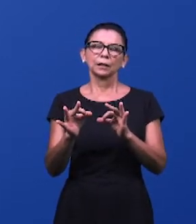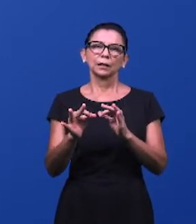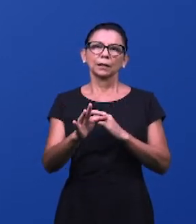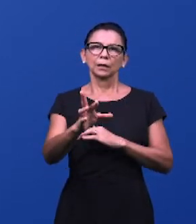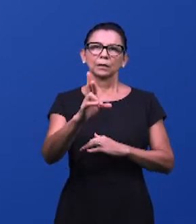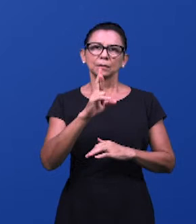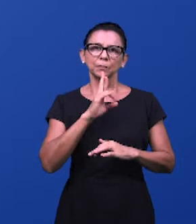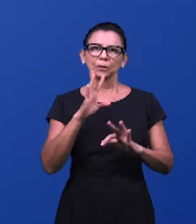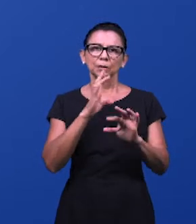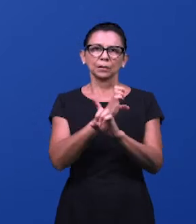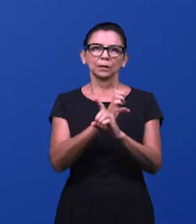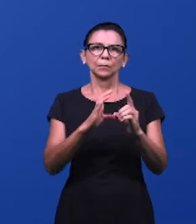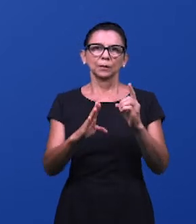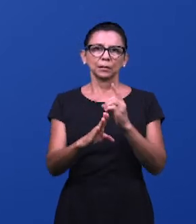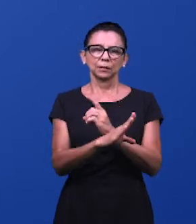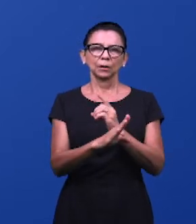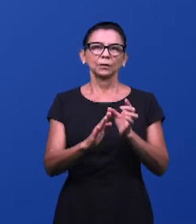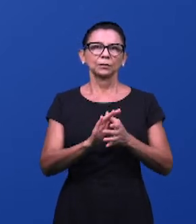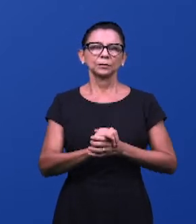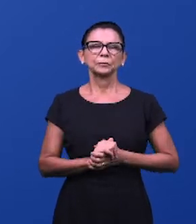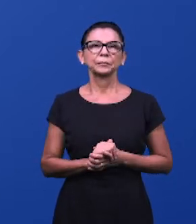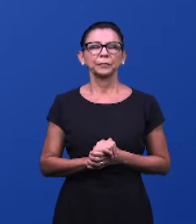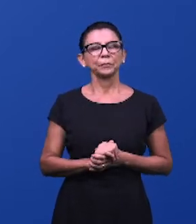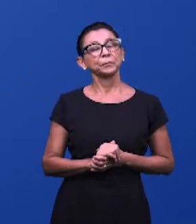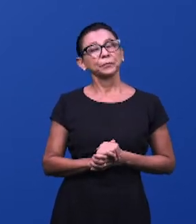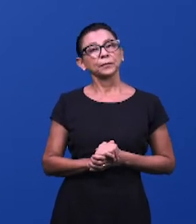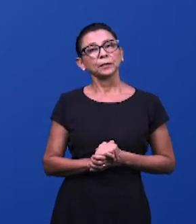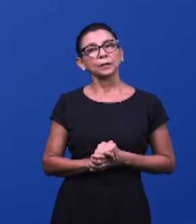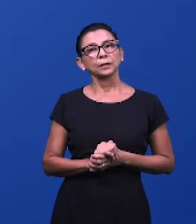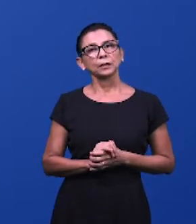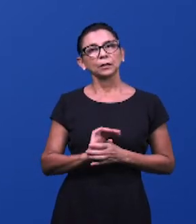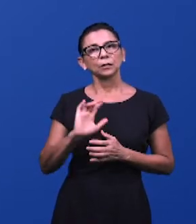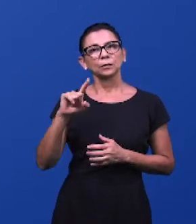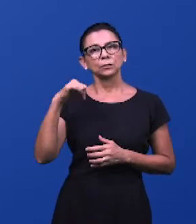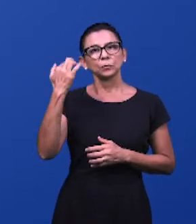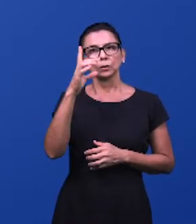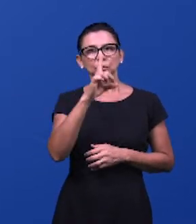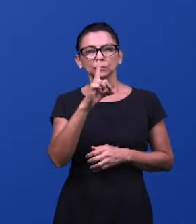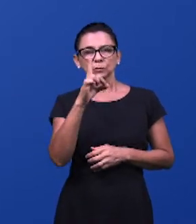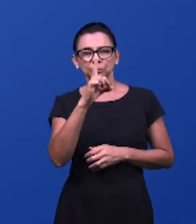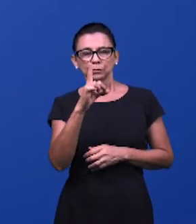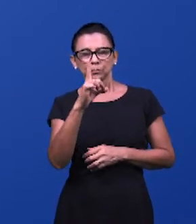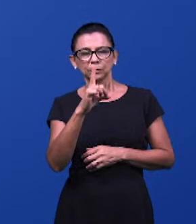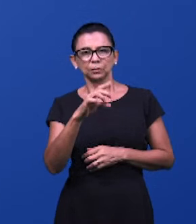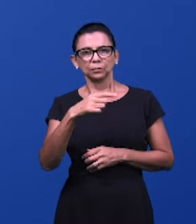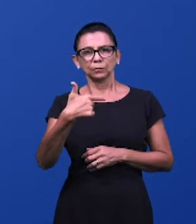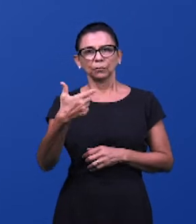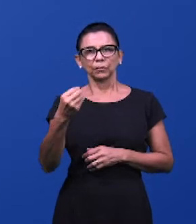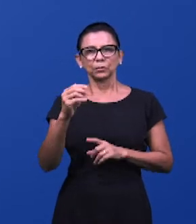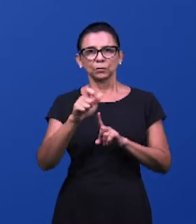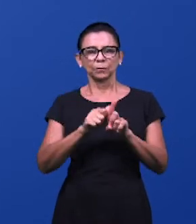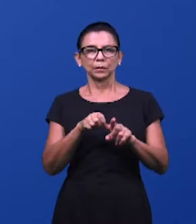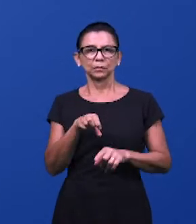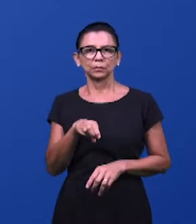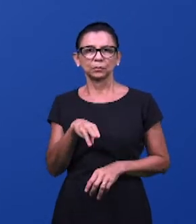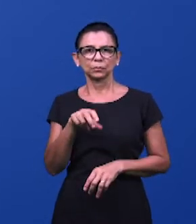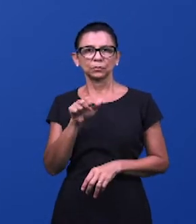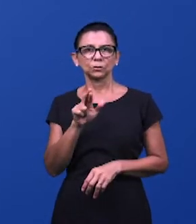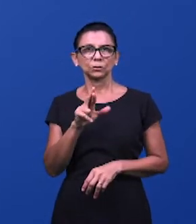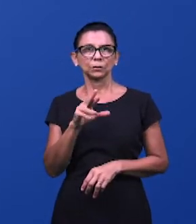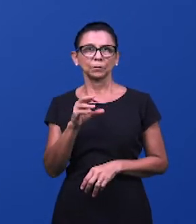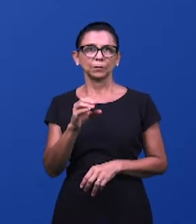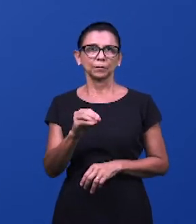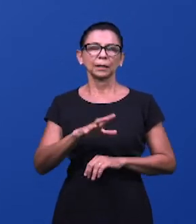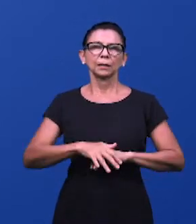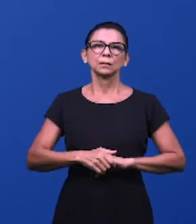Bíblica Dominical, agora no dia 20 de março de 2022, na questão de número 4, pergunta-se qual era